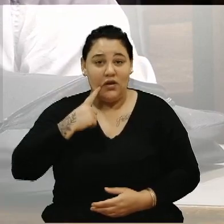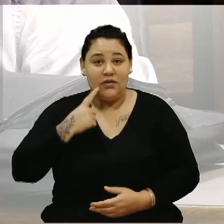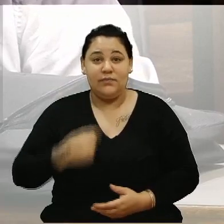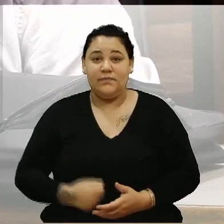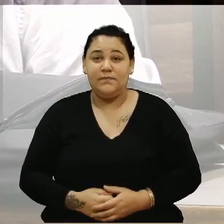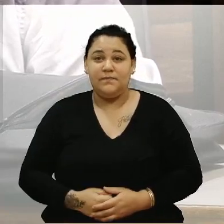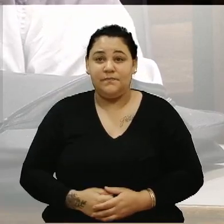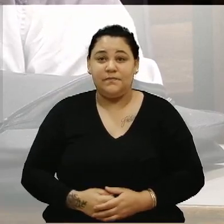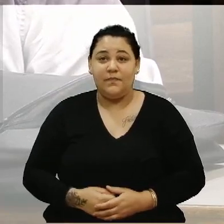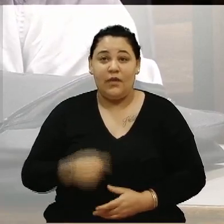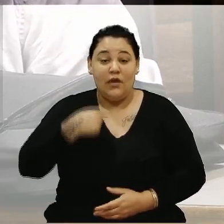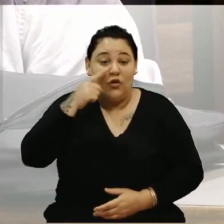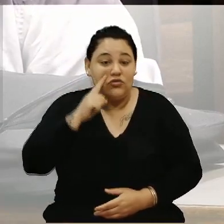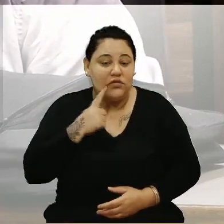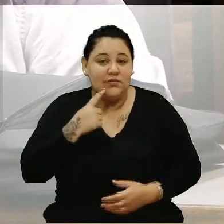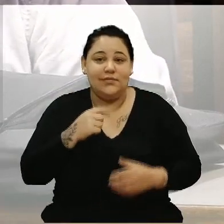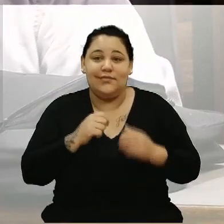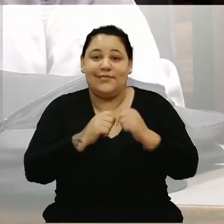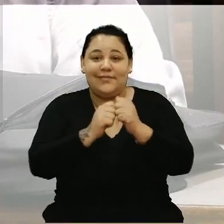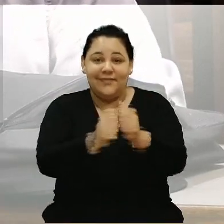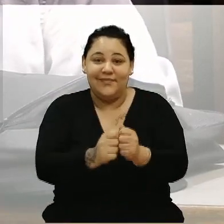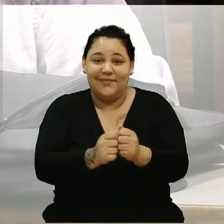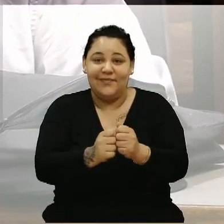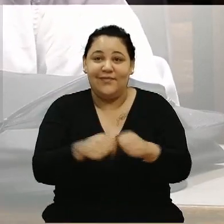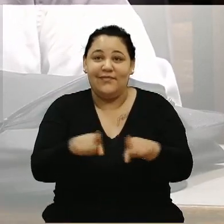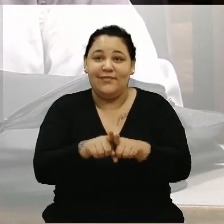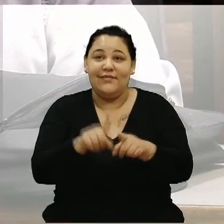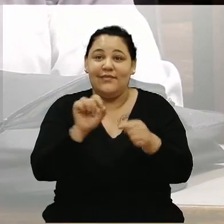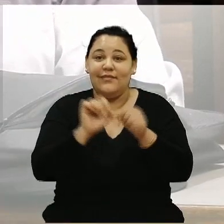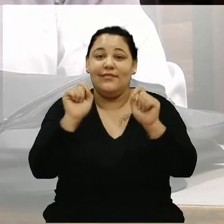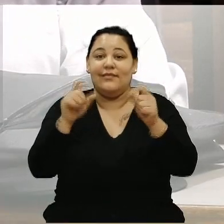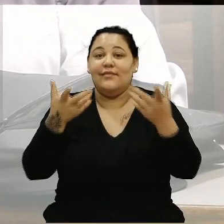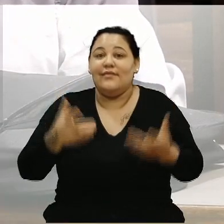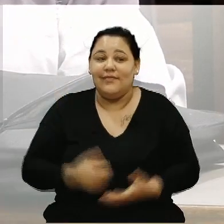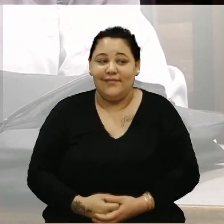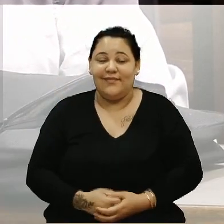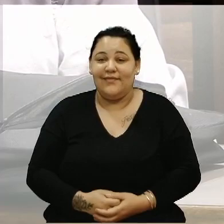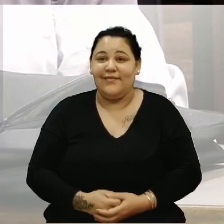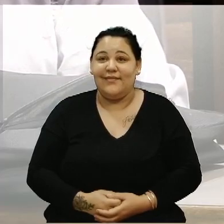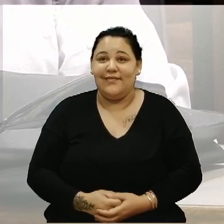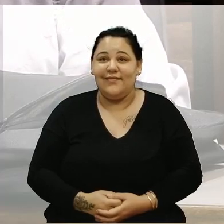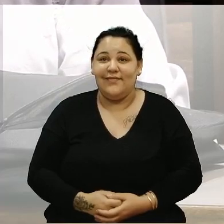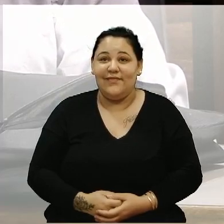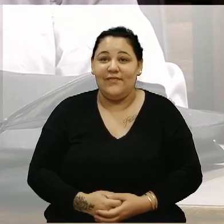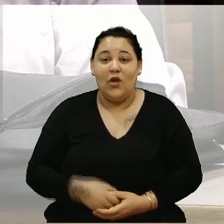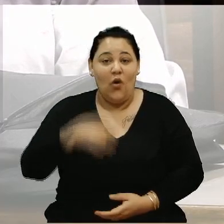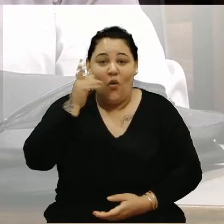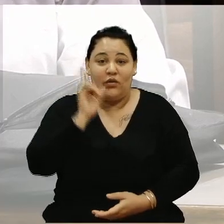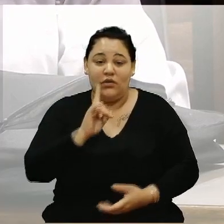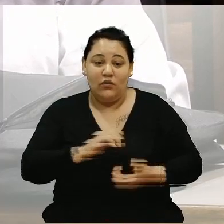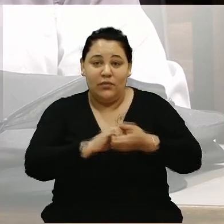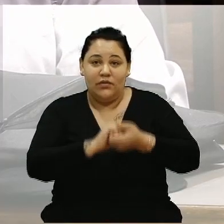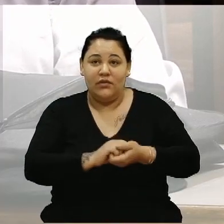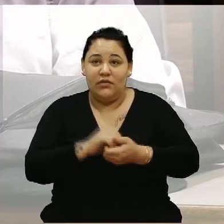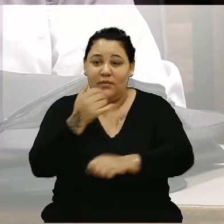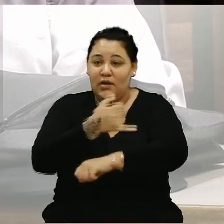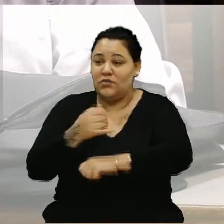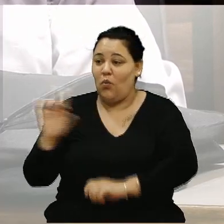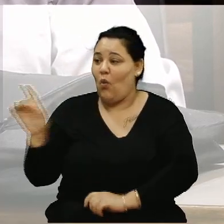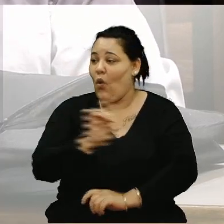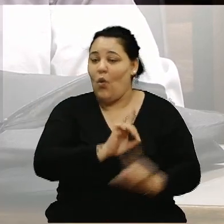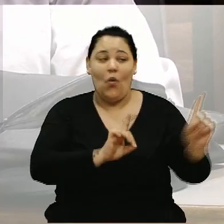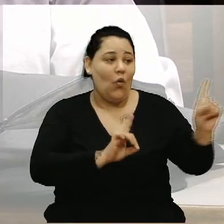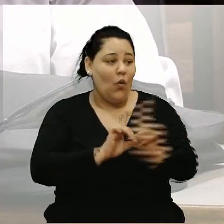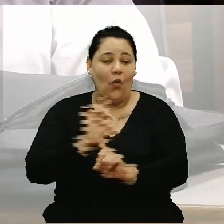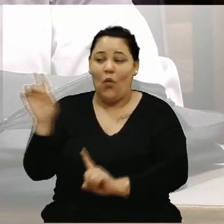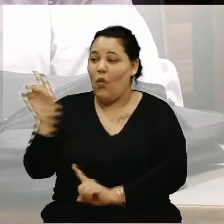E eu choro junto, porque tu vai fazer o quê? Só que assim, olha, ontem nem me cumprimentou, passou por mim 3, 4 vezes, passou por outros